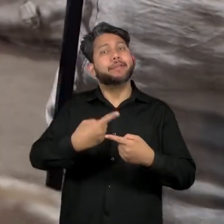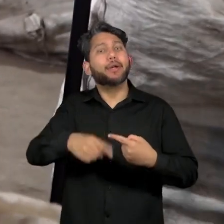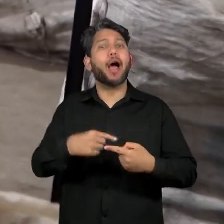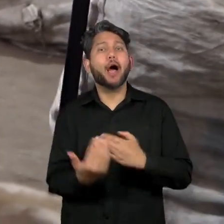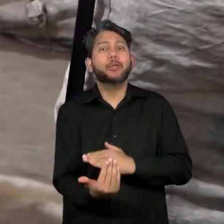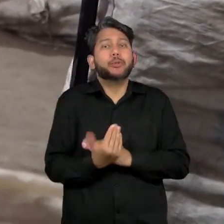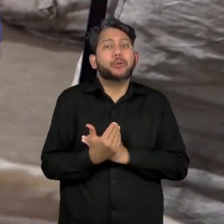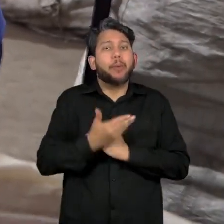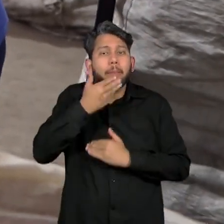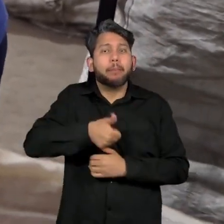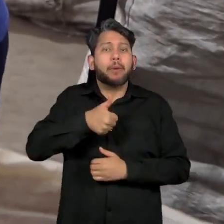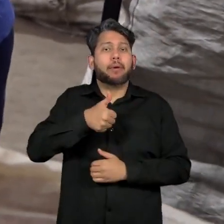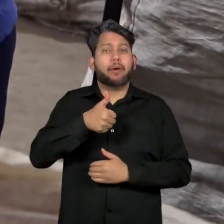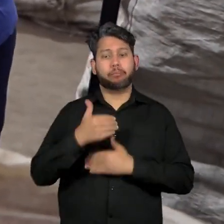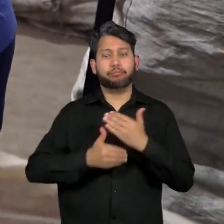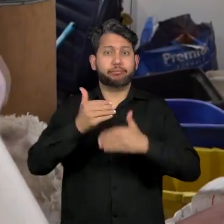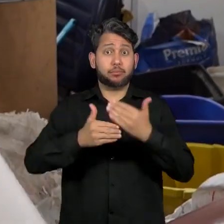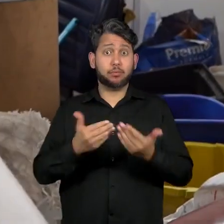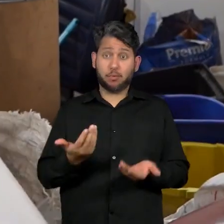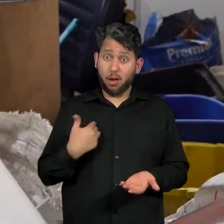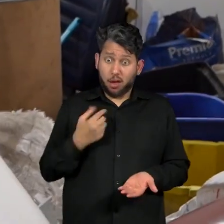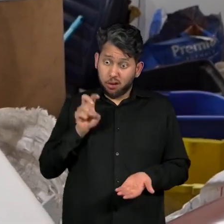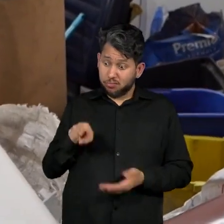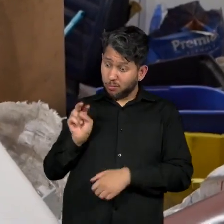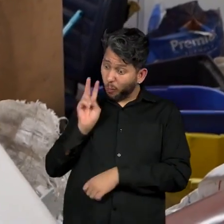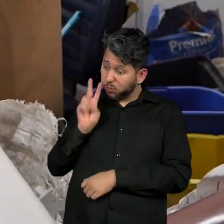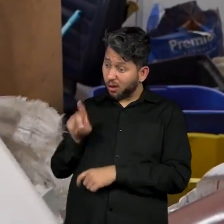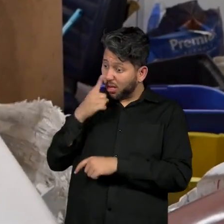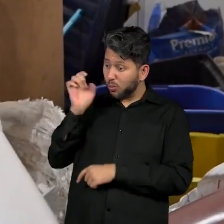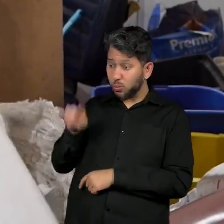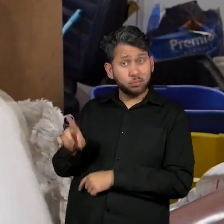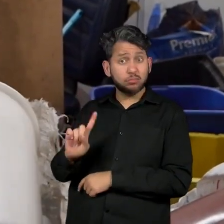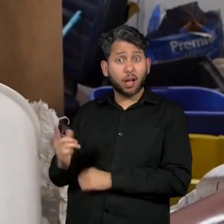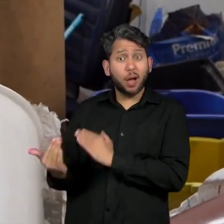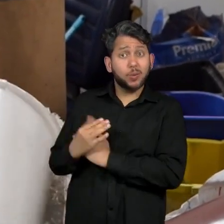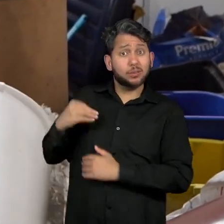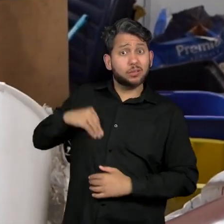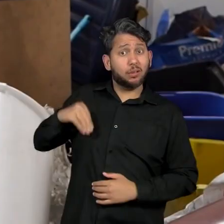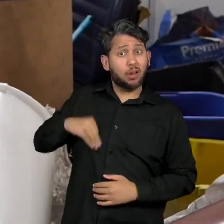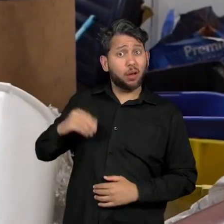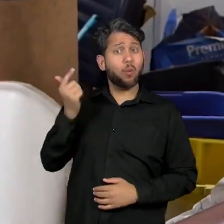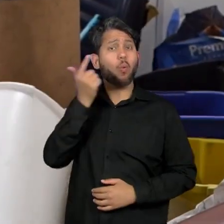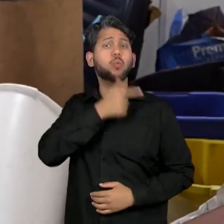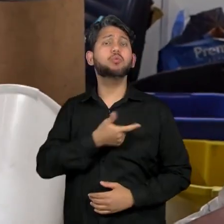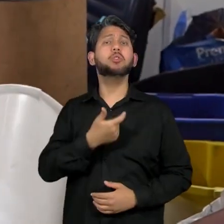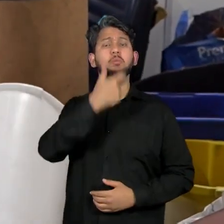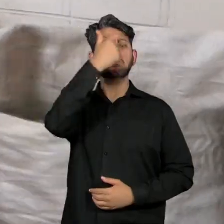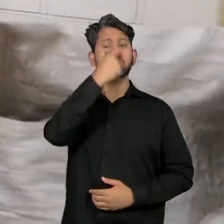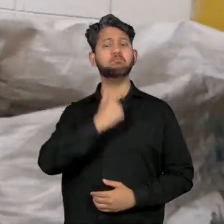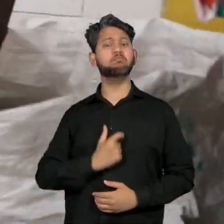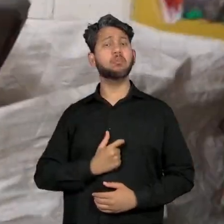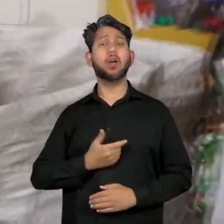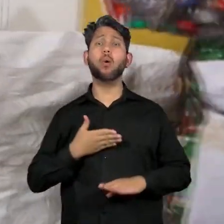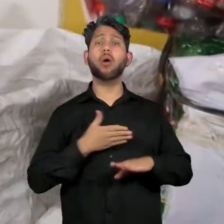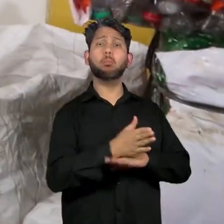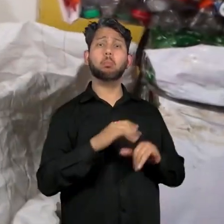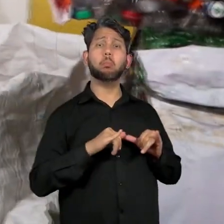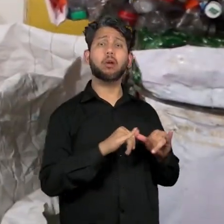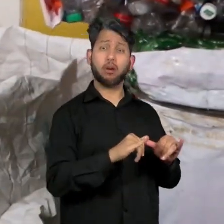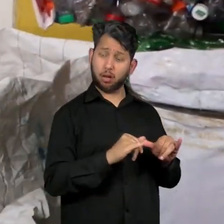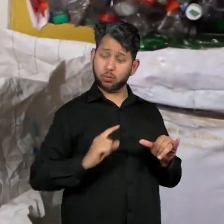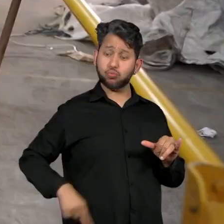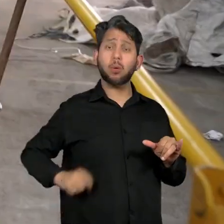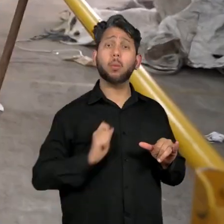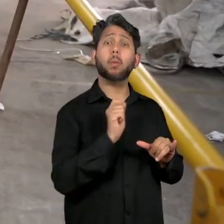aqui onde eu aprendi a ganhar o meu sustento. Foi aqui onde eu tive a dignidade de poder entrar no mercado e comprar um leite para o meu filho,